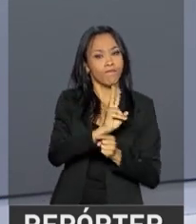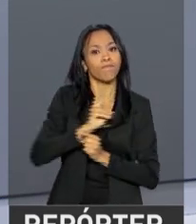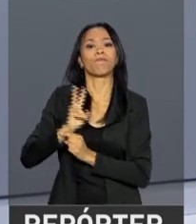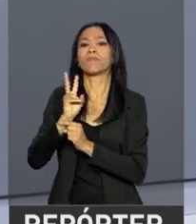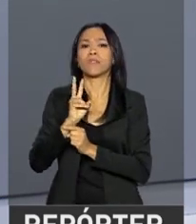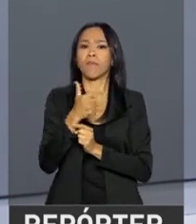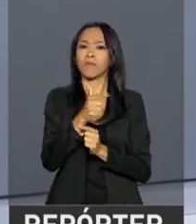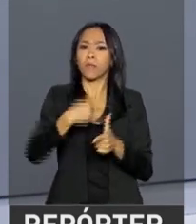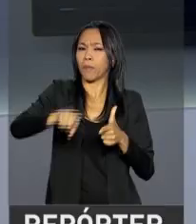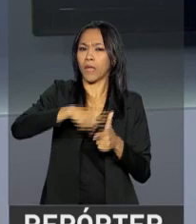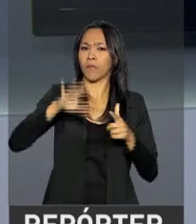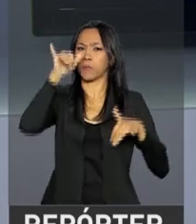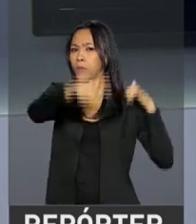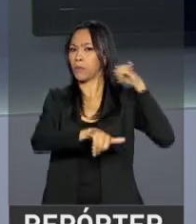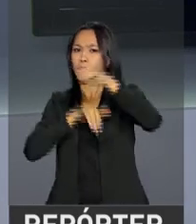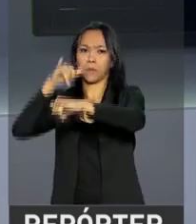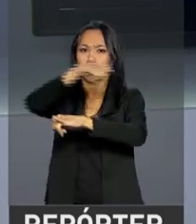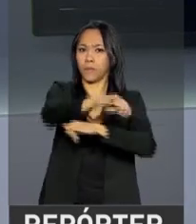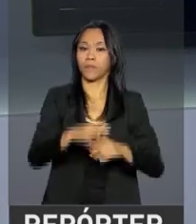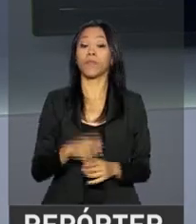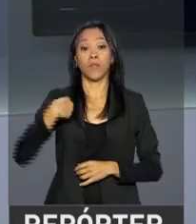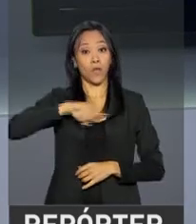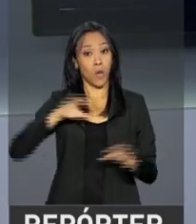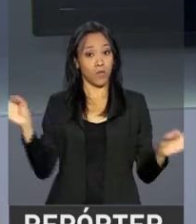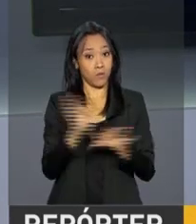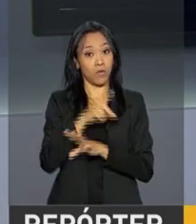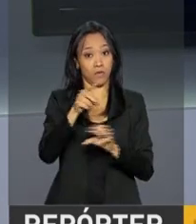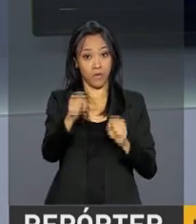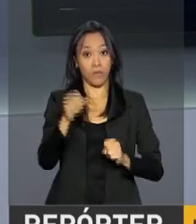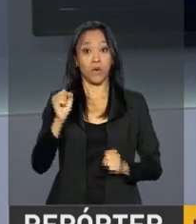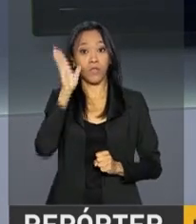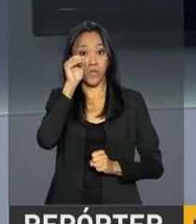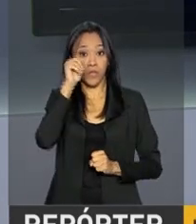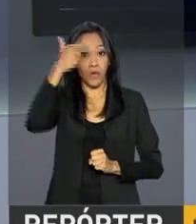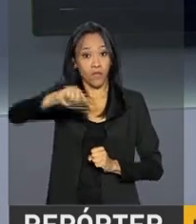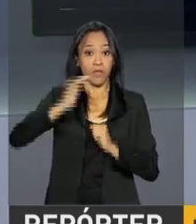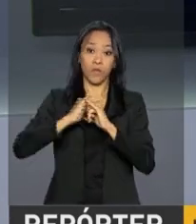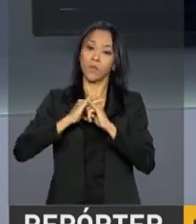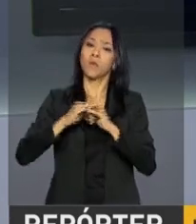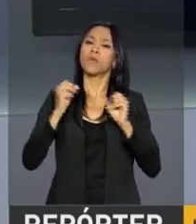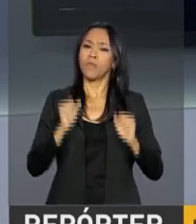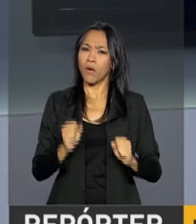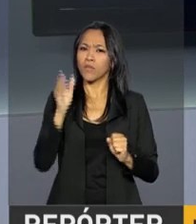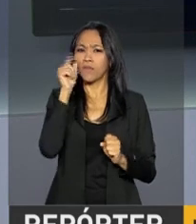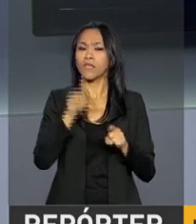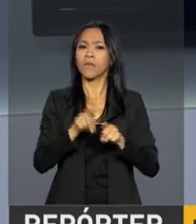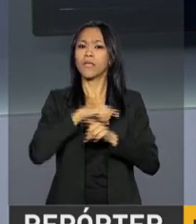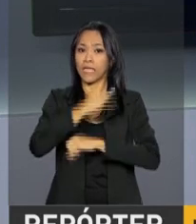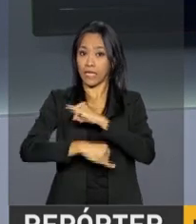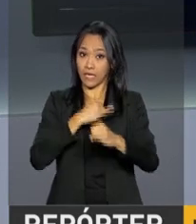dos aeroportos a gente fica por aqui e reveja nossas reportagens no youtube acompanhe nossa programação também na